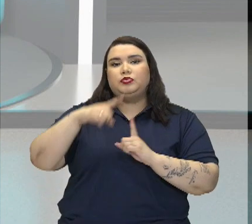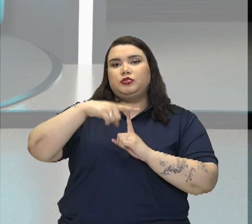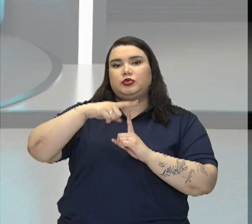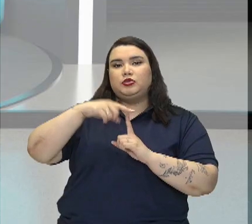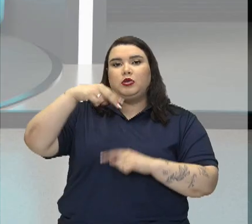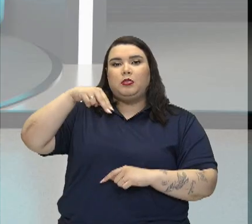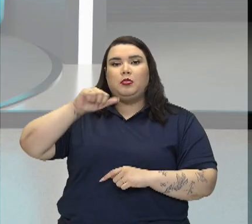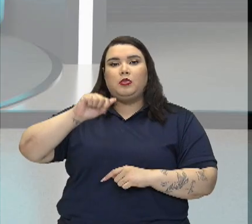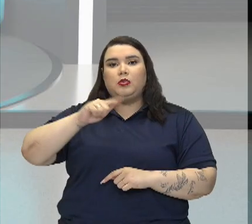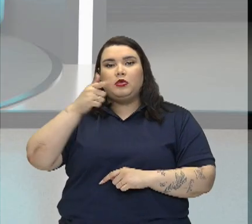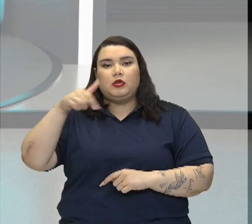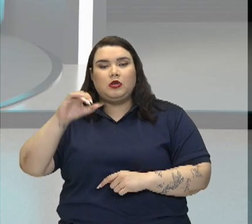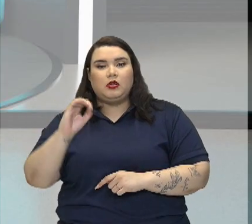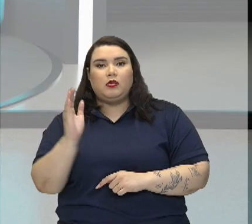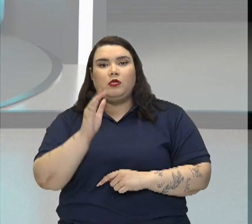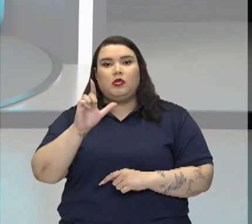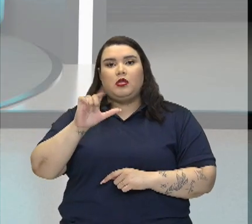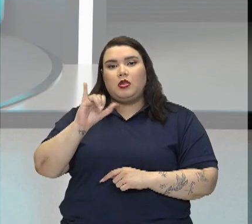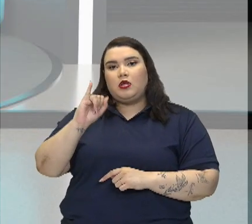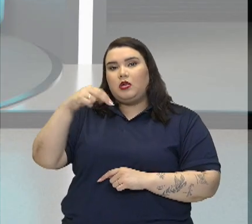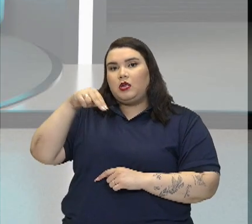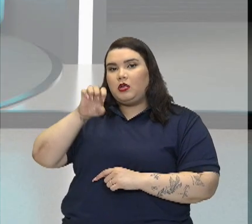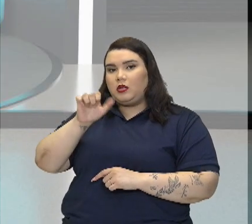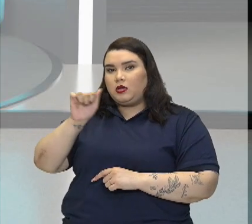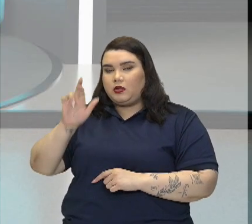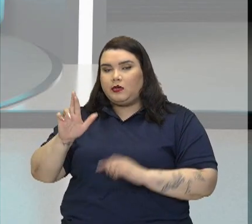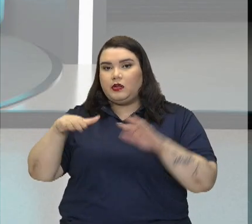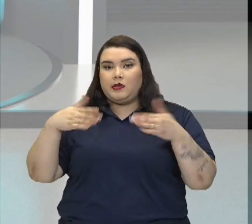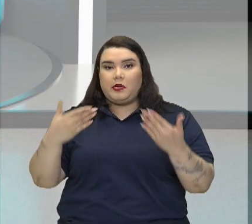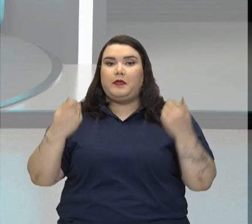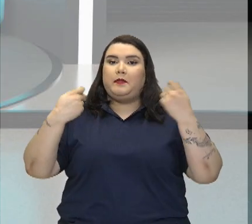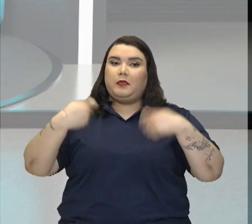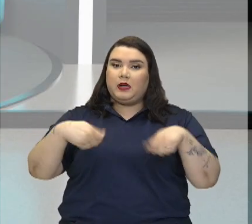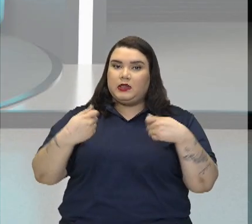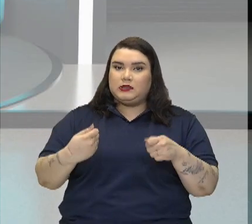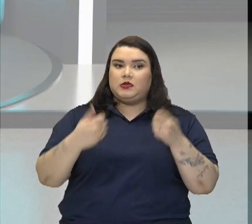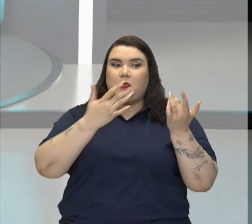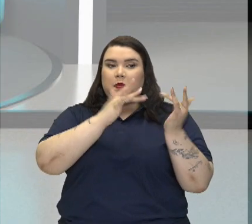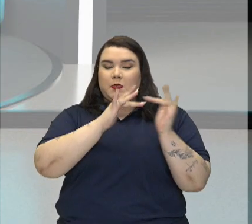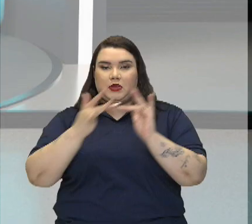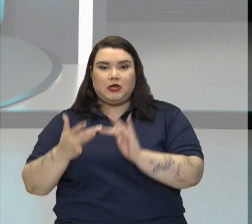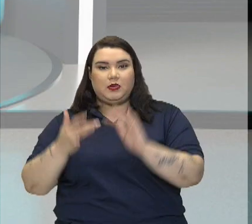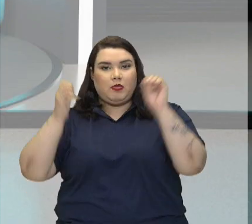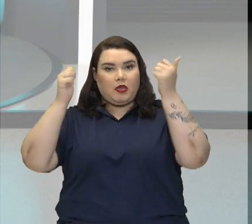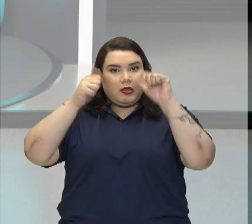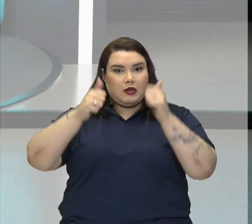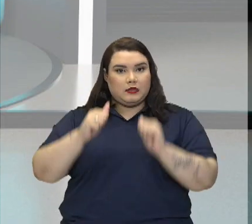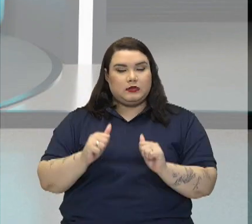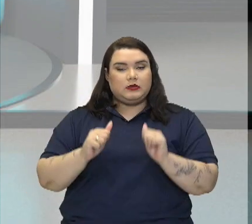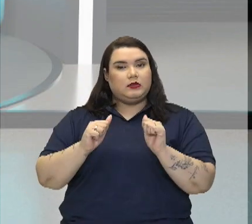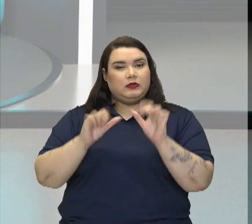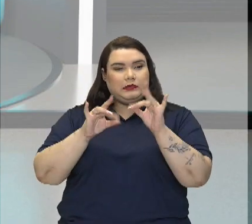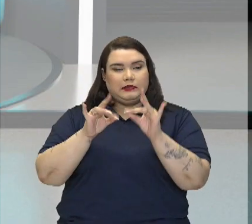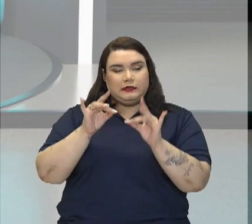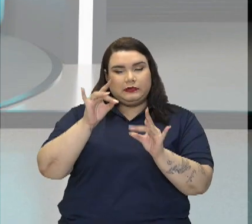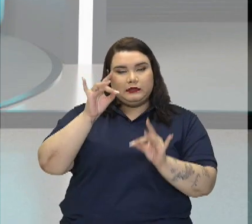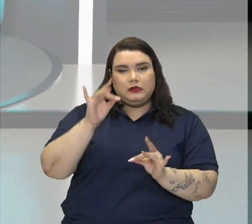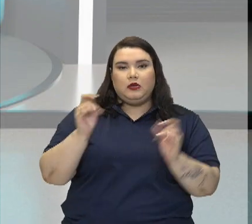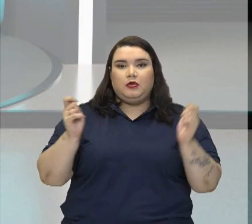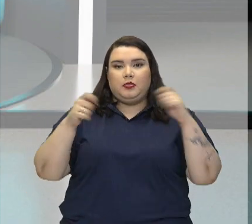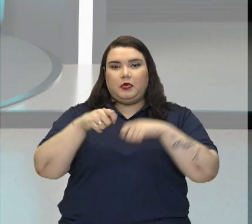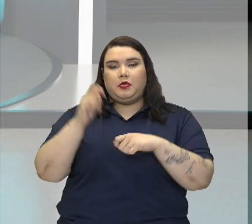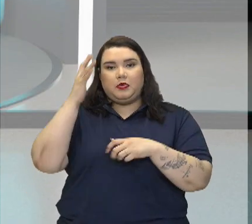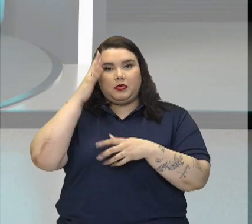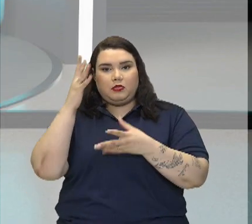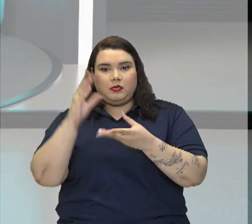então, analisar bem o contexto, analisar todas as partes da história para você poder entender